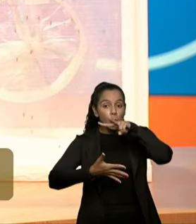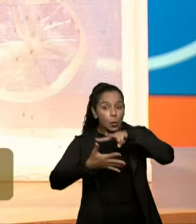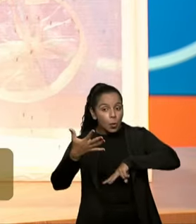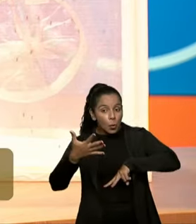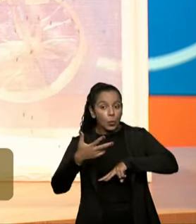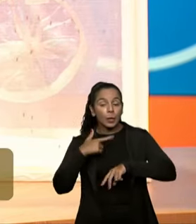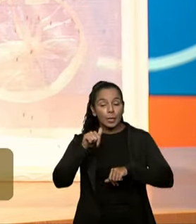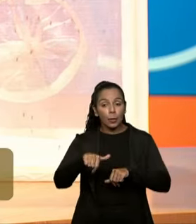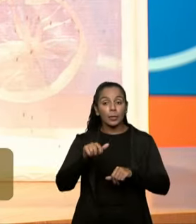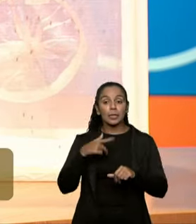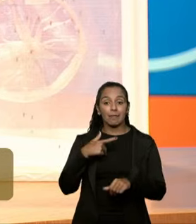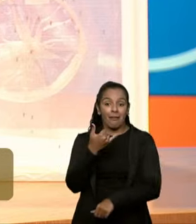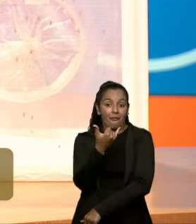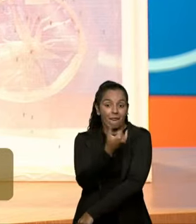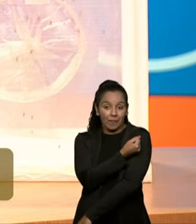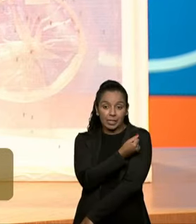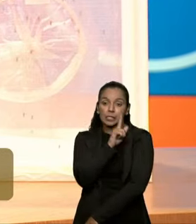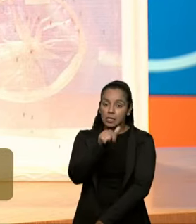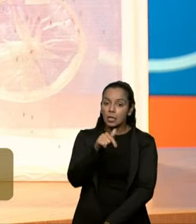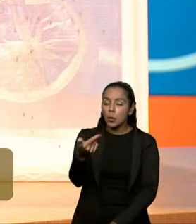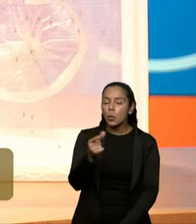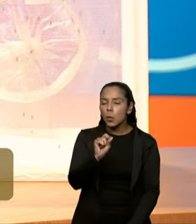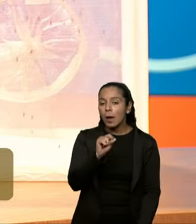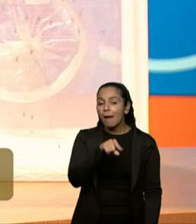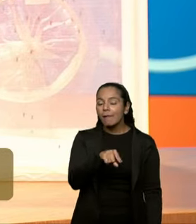dessa vacina é que ela